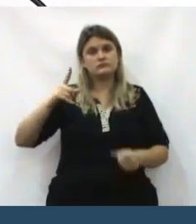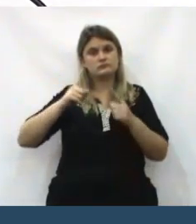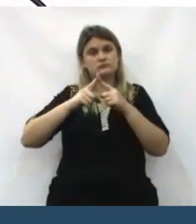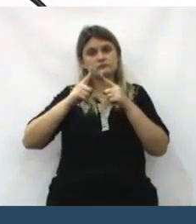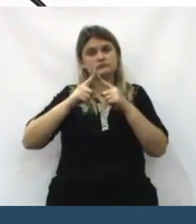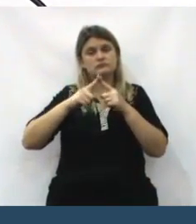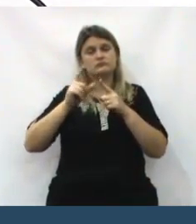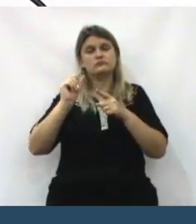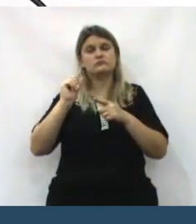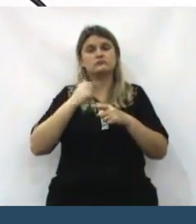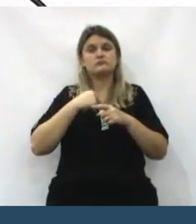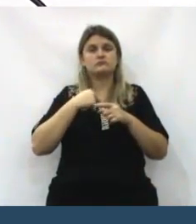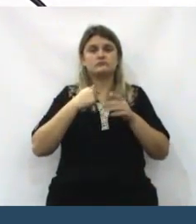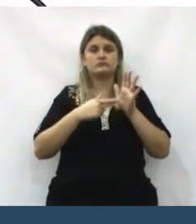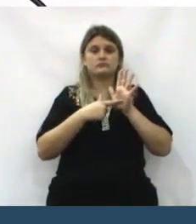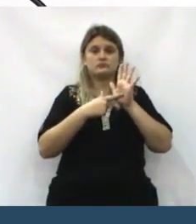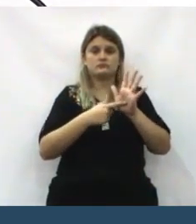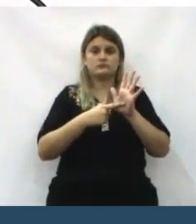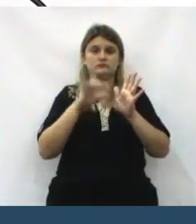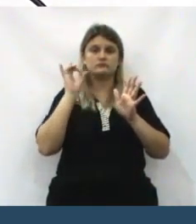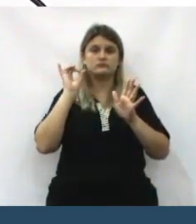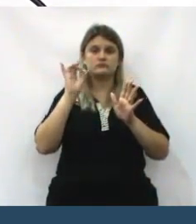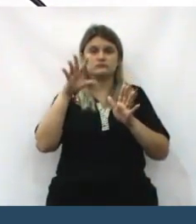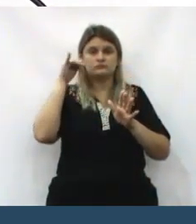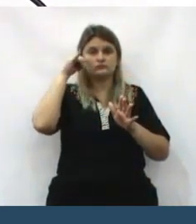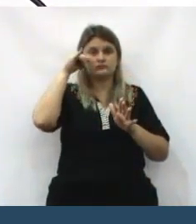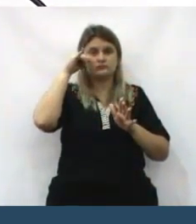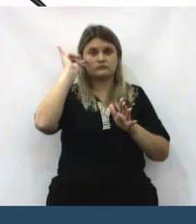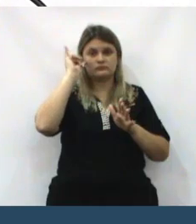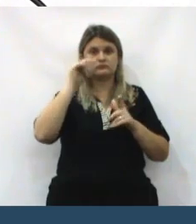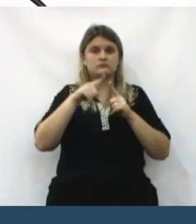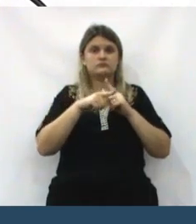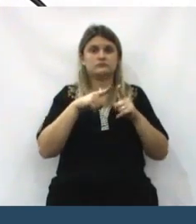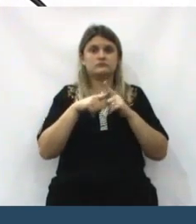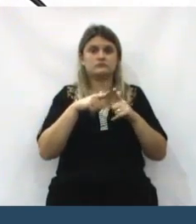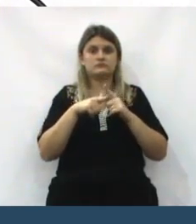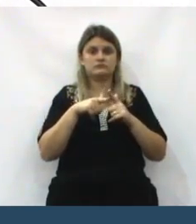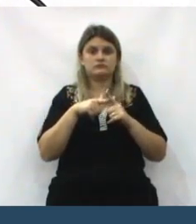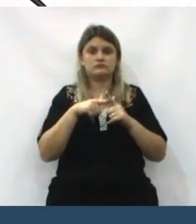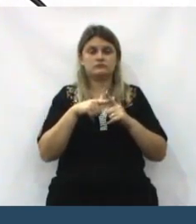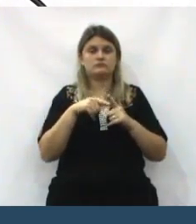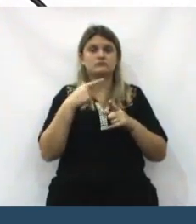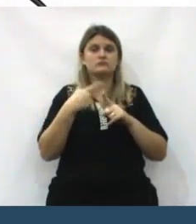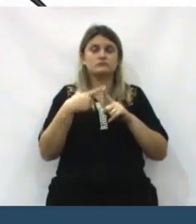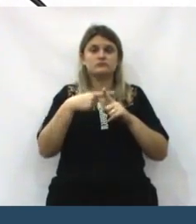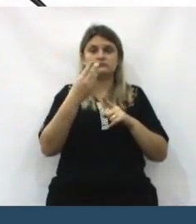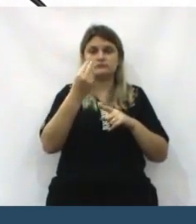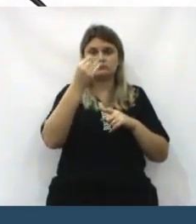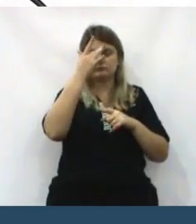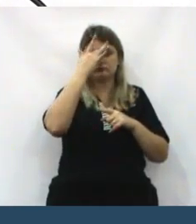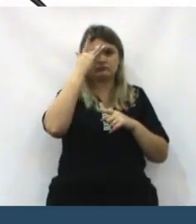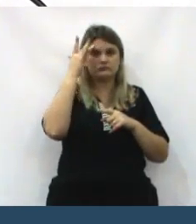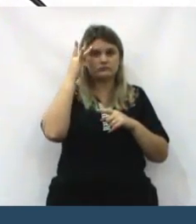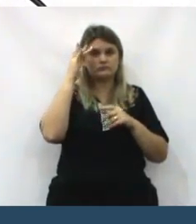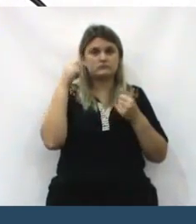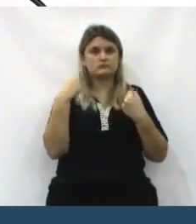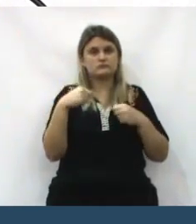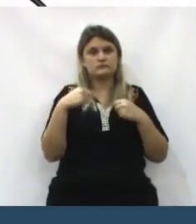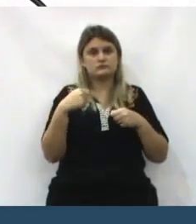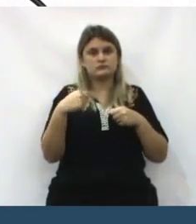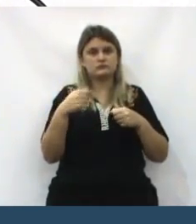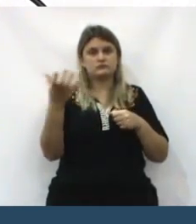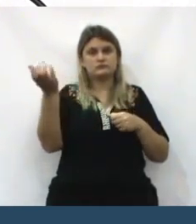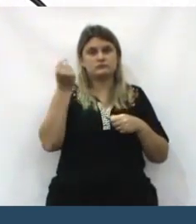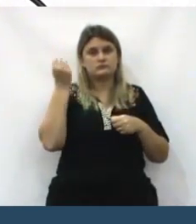justamente idêntica à que eu apresento, apenas para evitar isso, que tais pessoas